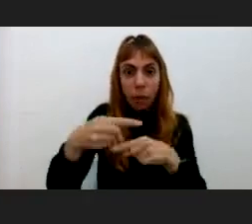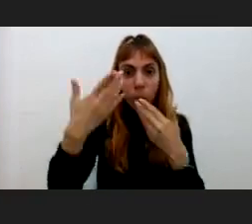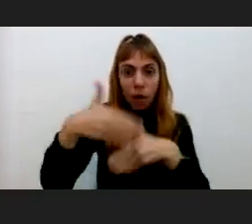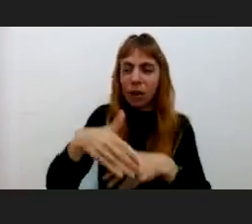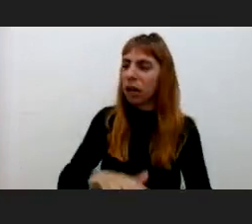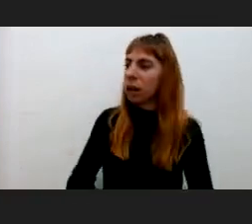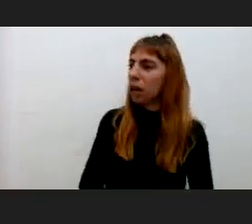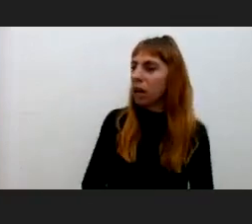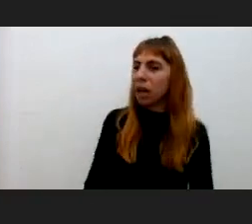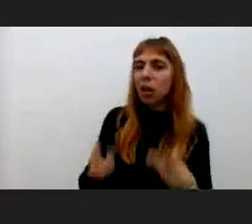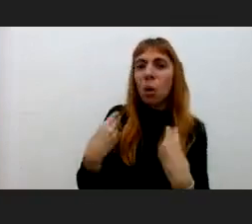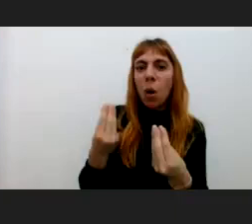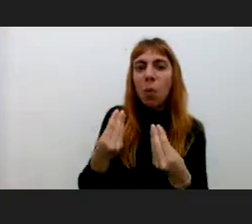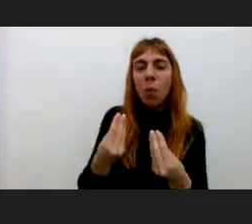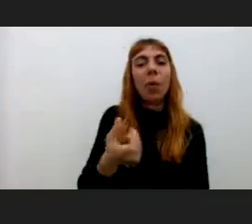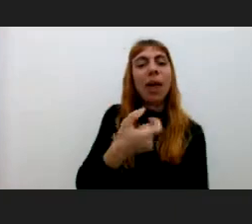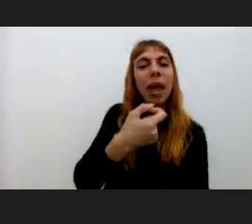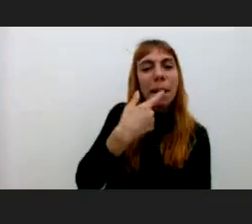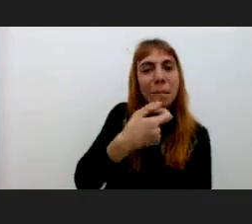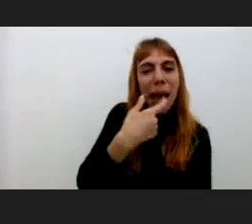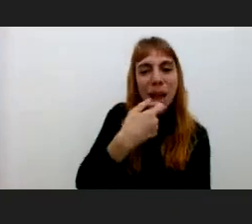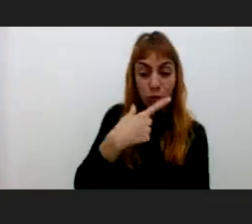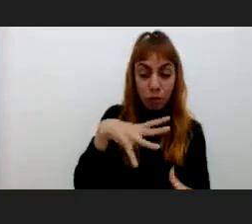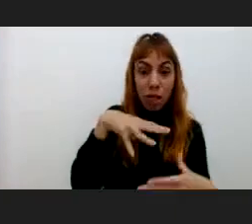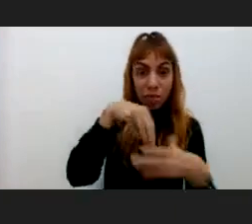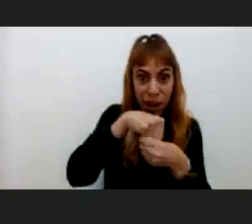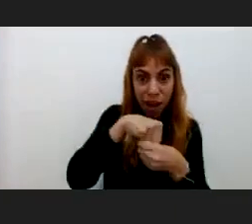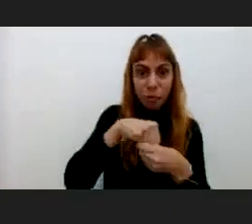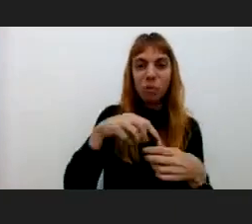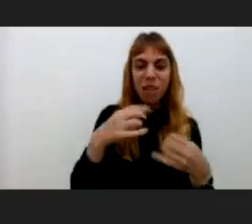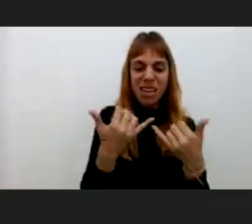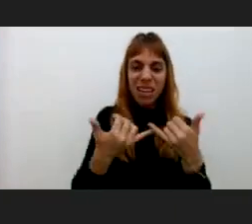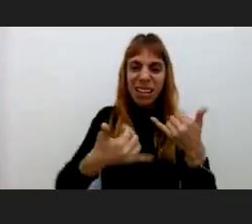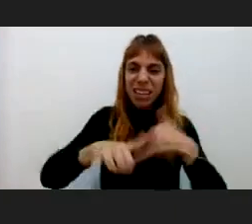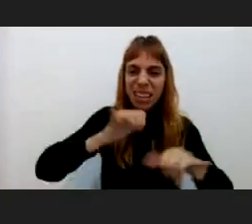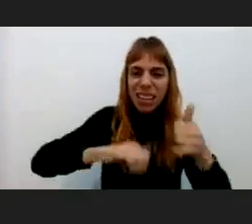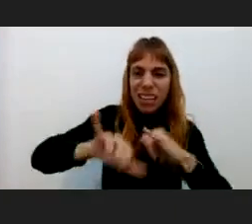Esses remédios com cafeína, estimulantes, né?